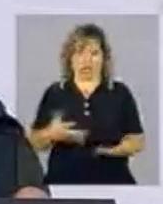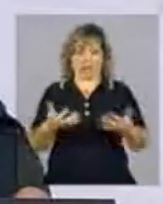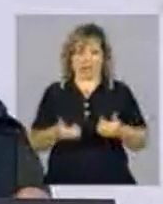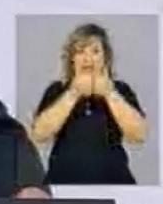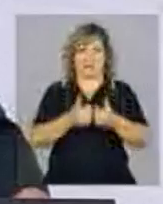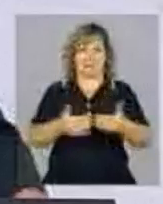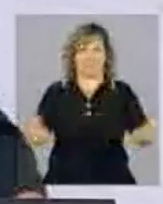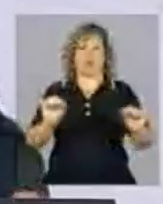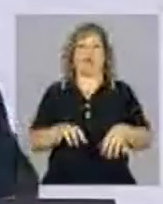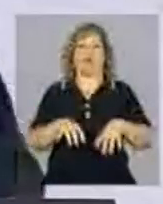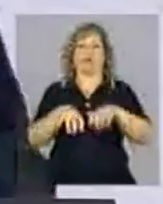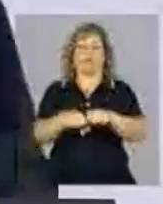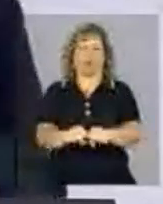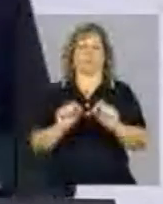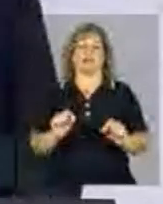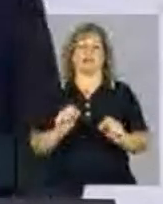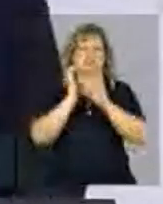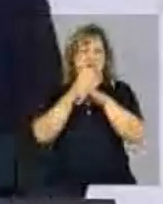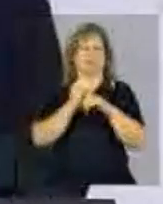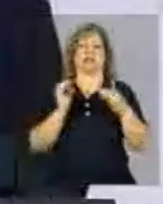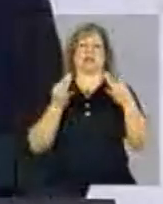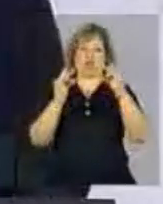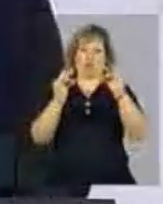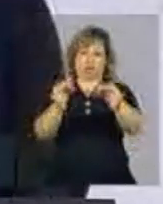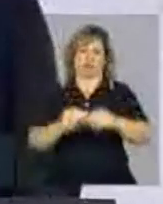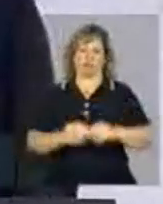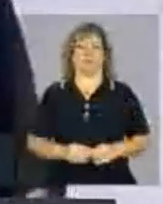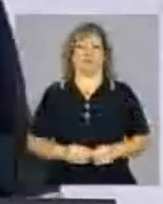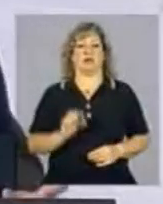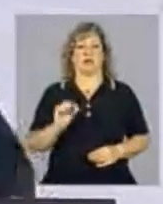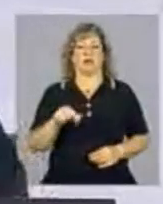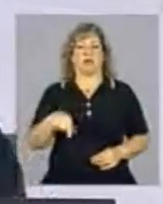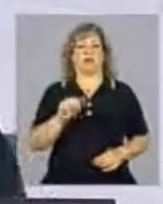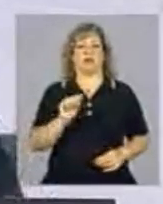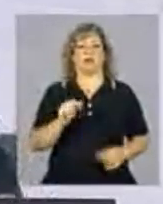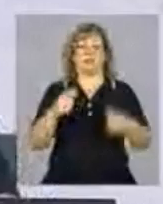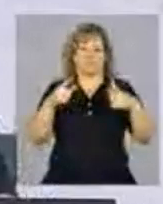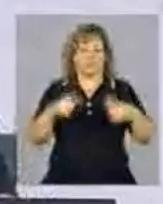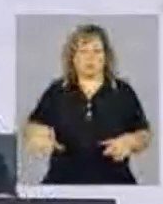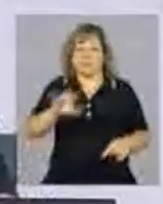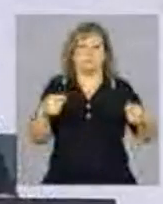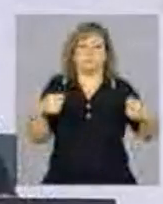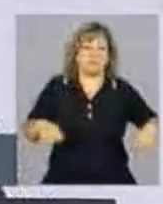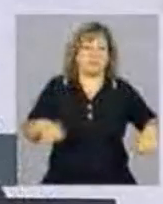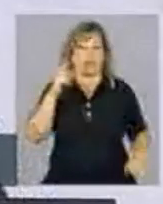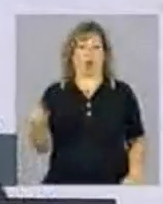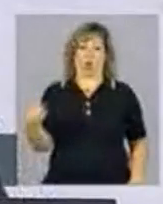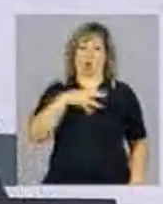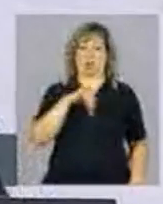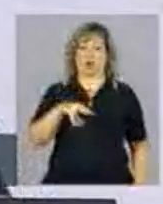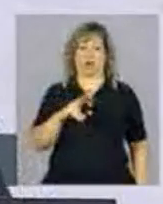a formação científica e tecnológica e o ambiente necessário para a